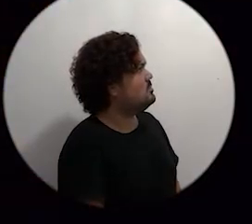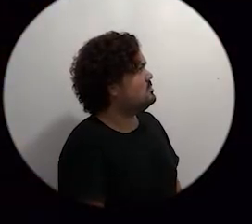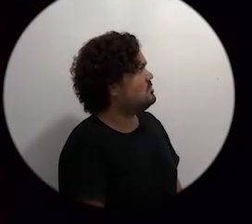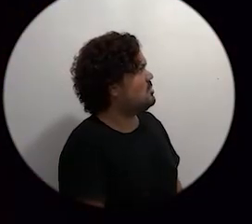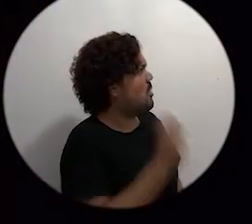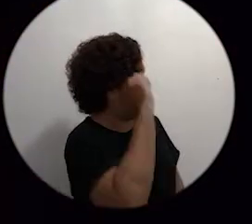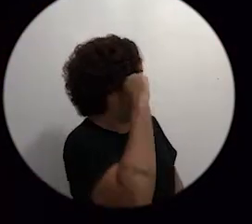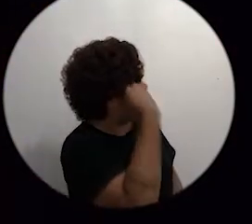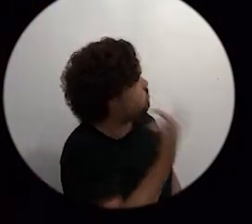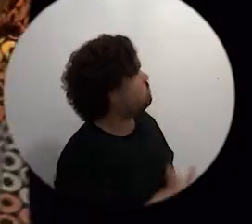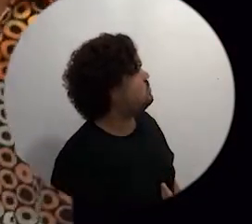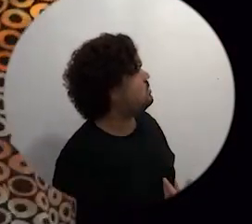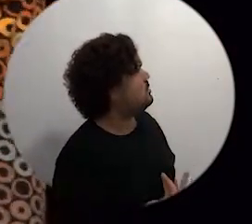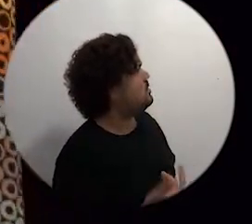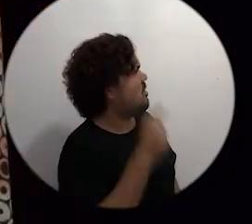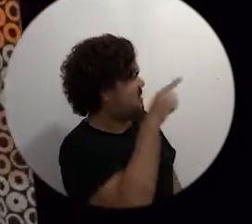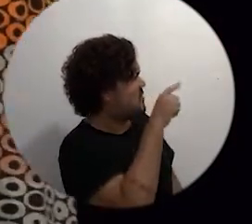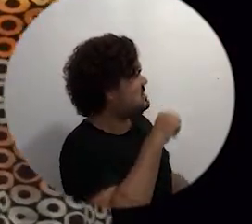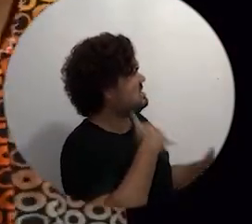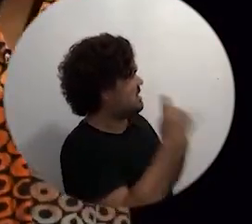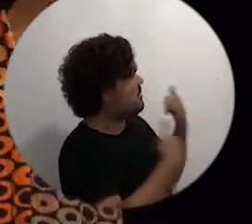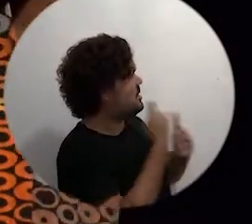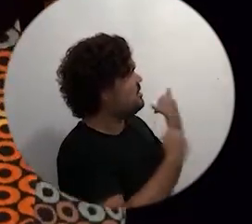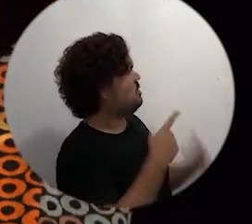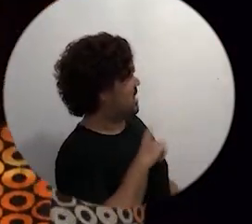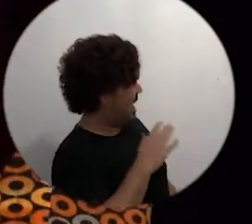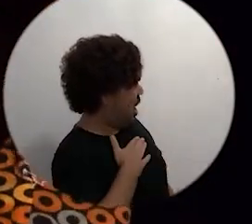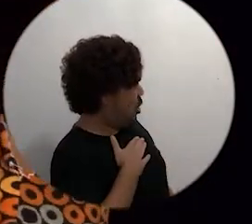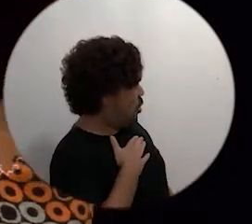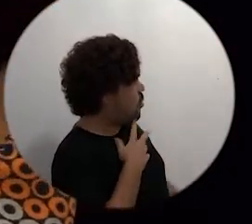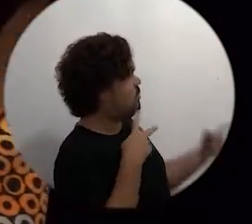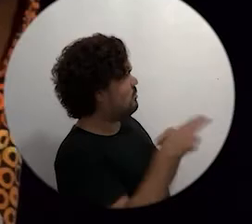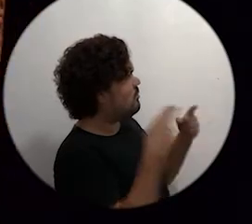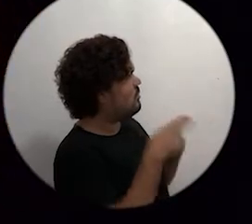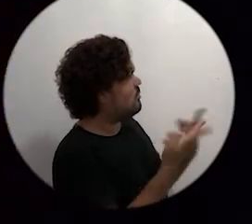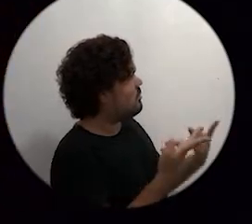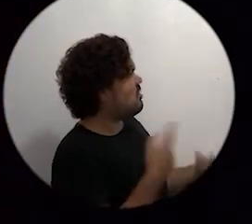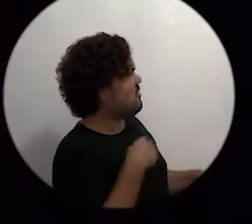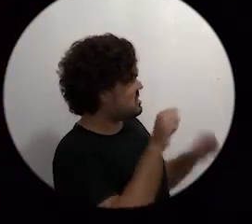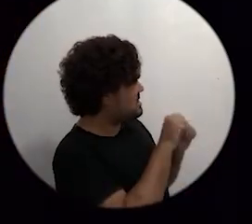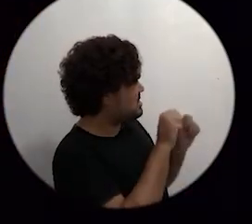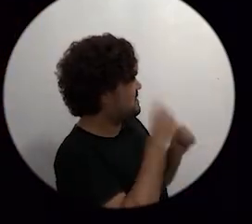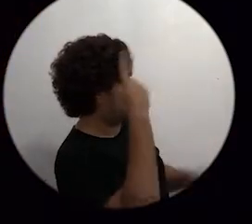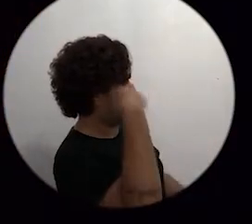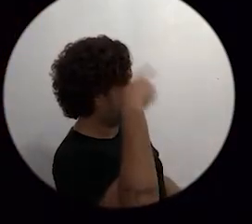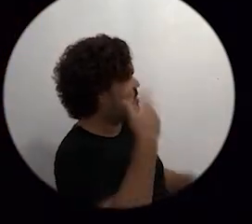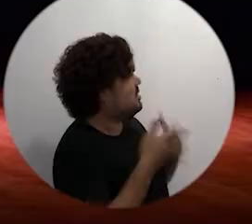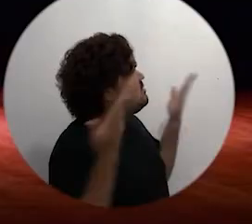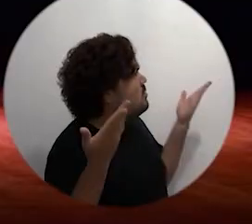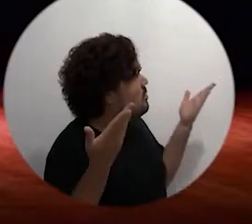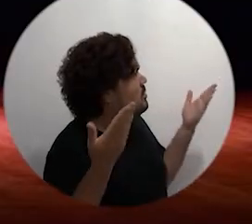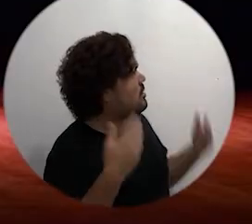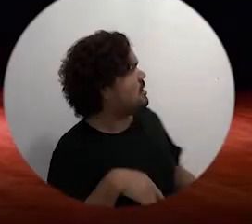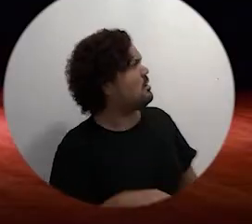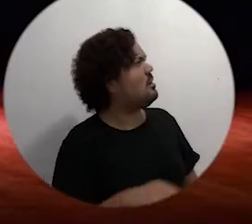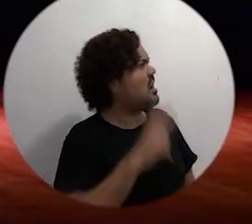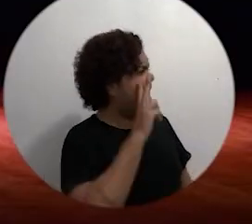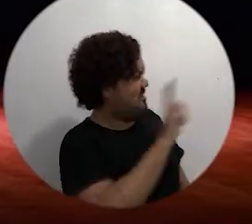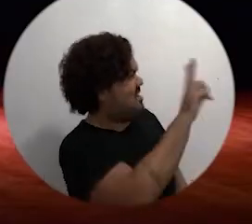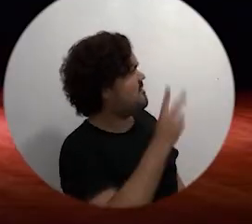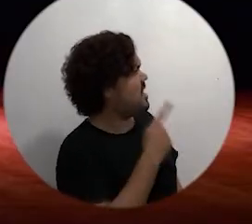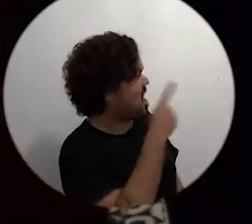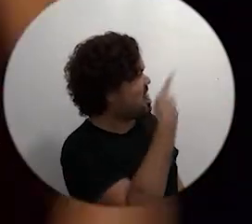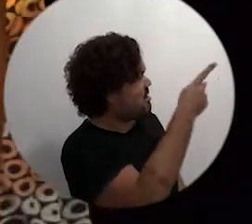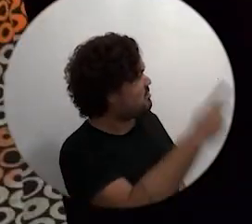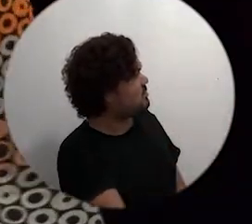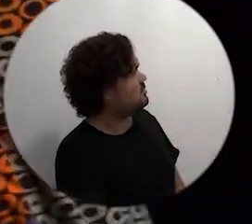Ô, negão. Pô, tu tá de sacanagem, eu tô cortando tua onda. Tu tá fazendo maluquice, pô. Aí eu virei pra falei assim, ó.